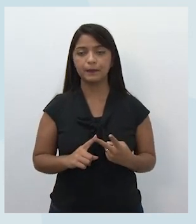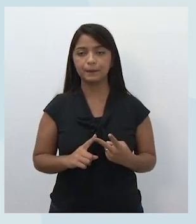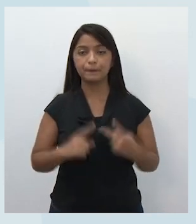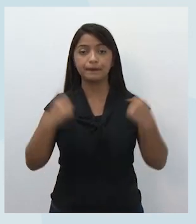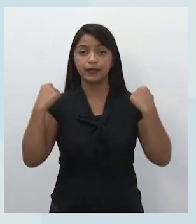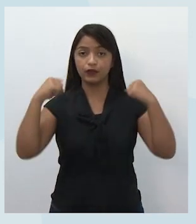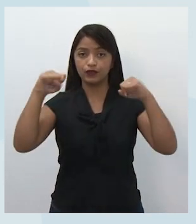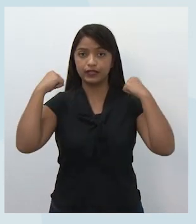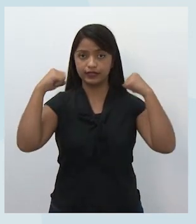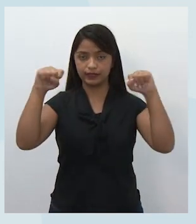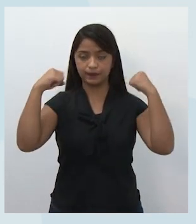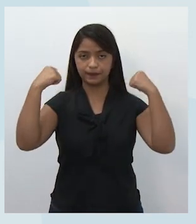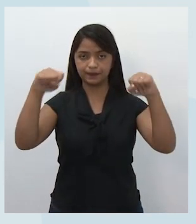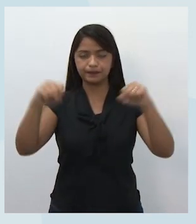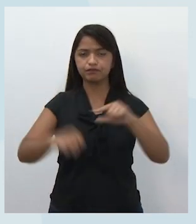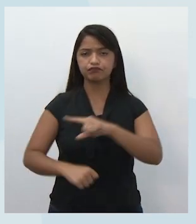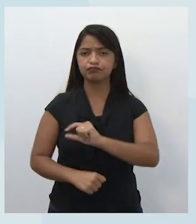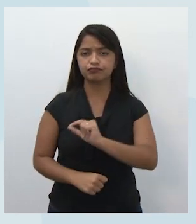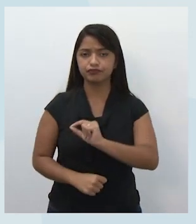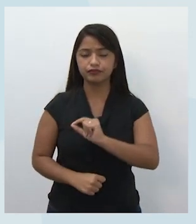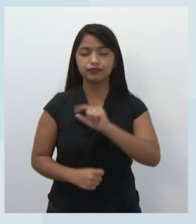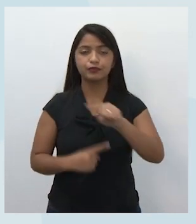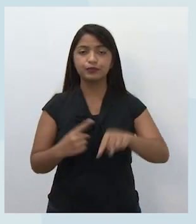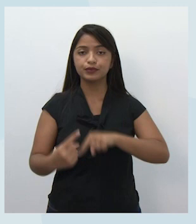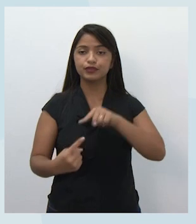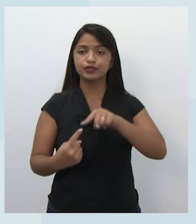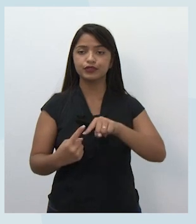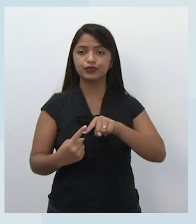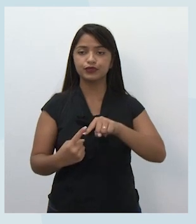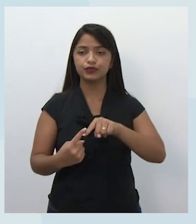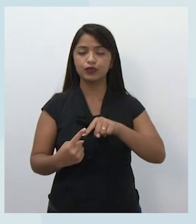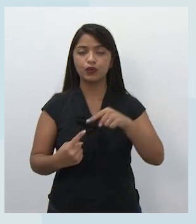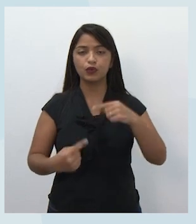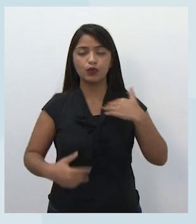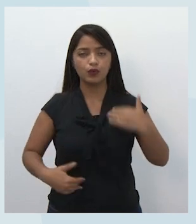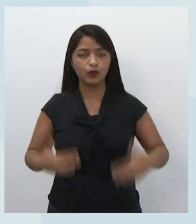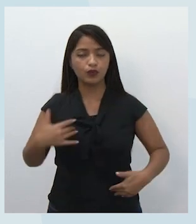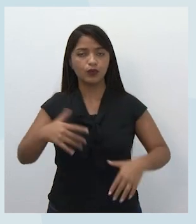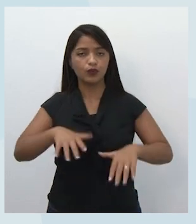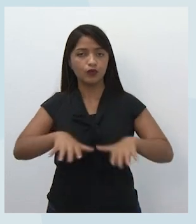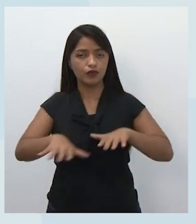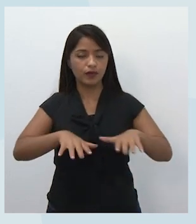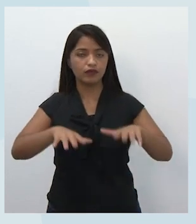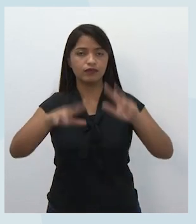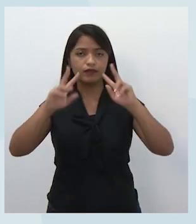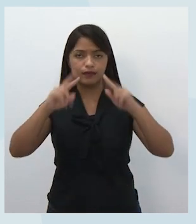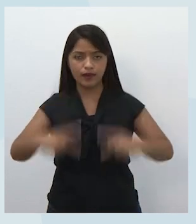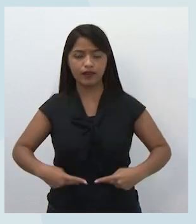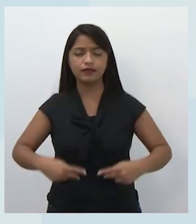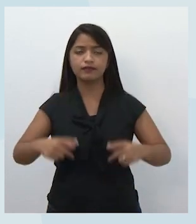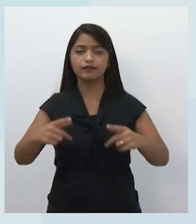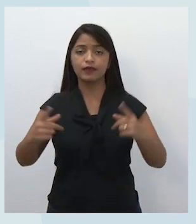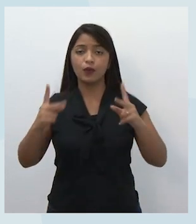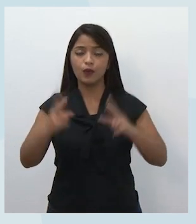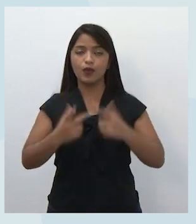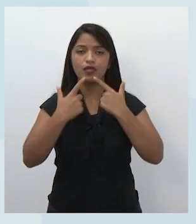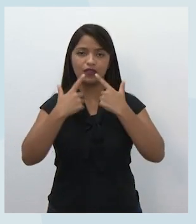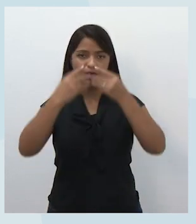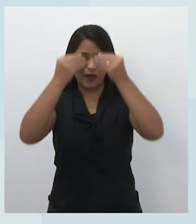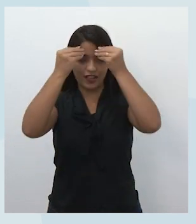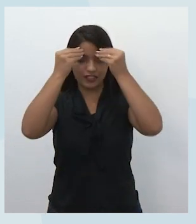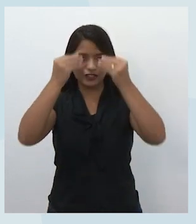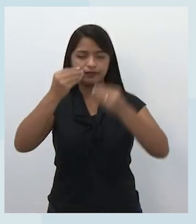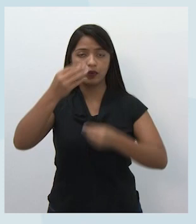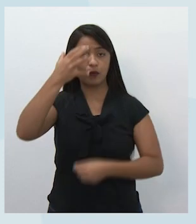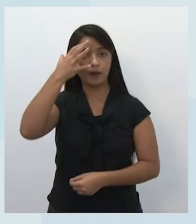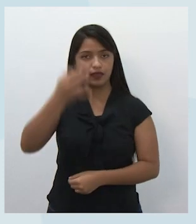A educação física, ela tem como objetivo tornar o movimento humano uma linguagem a ser compreendida,